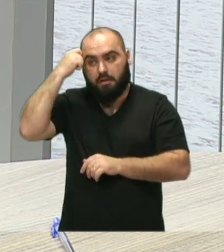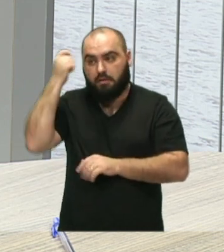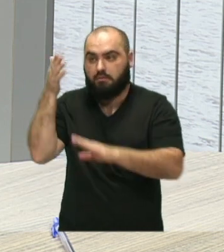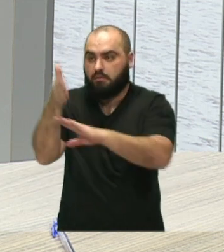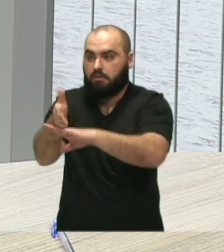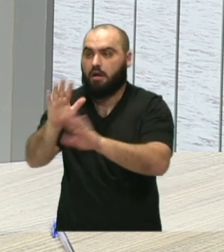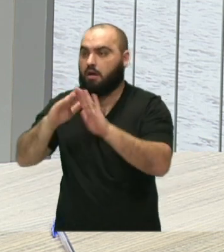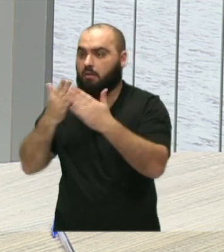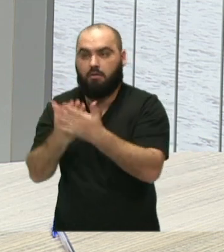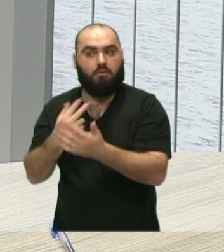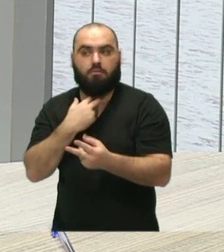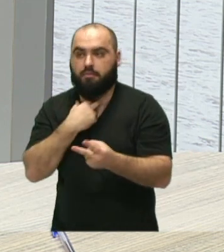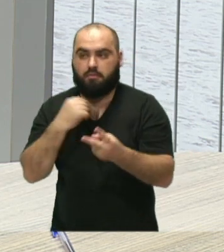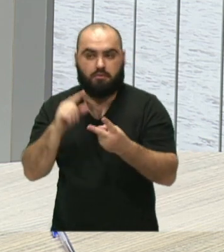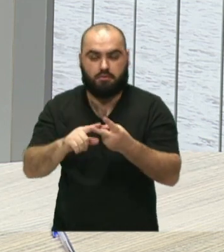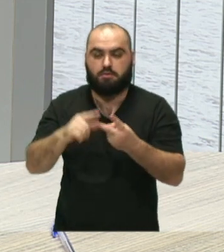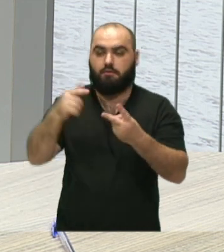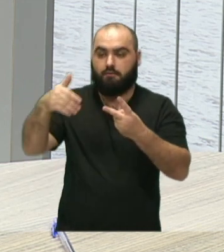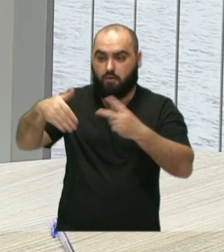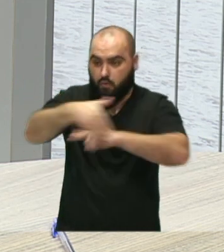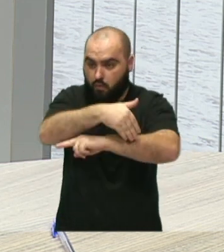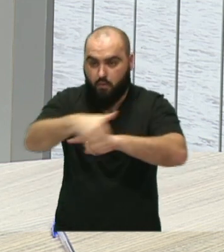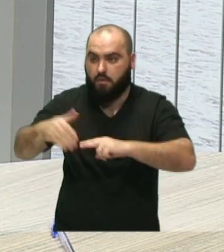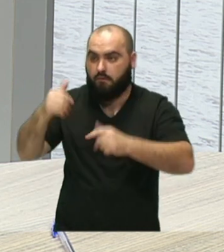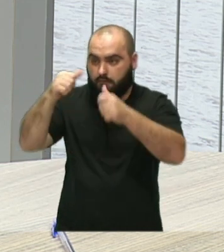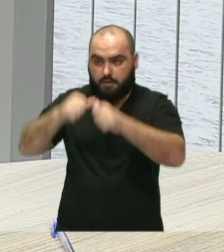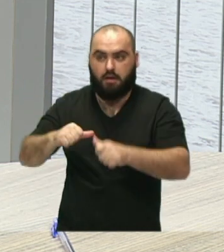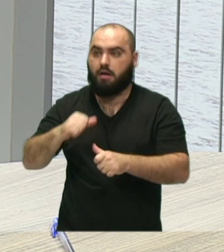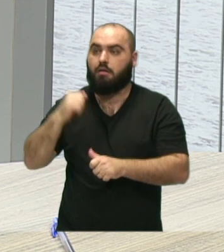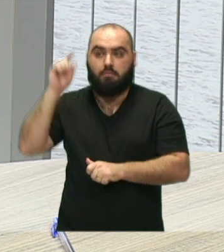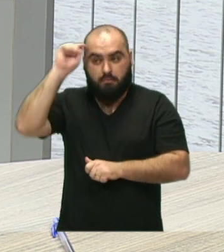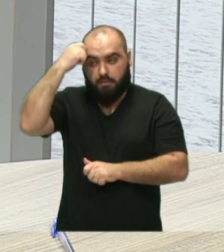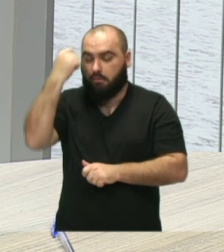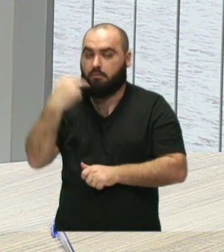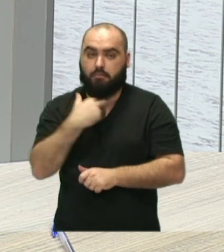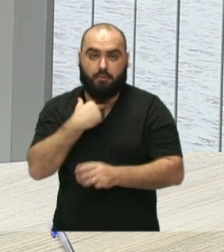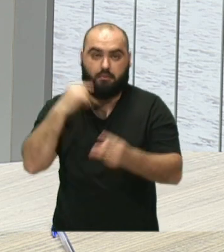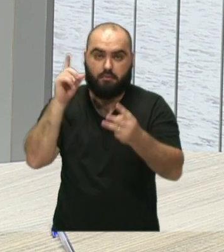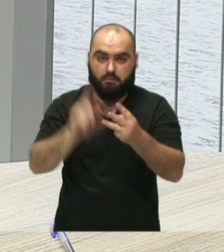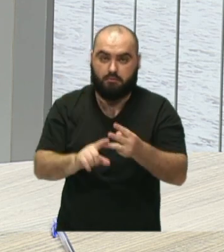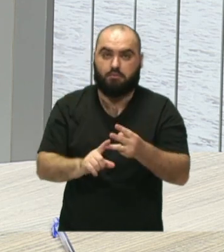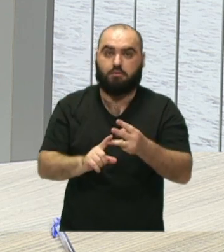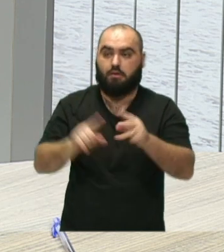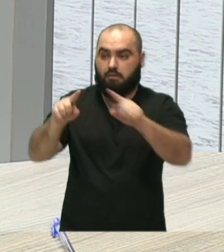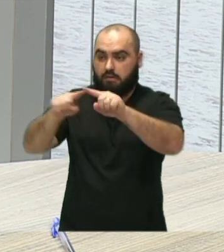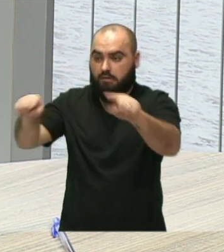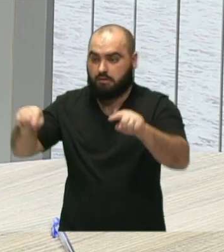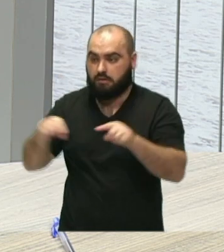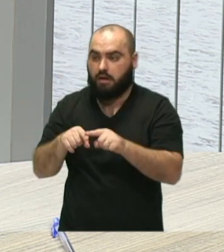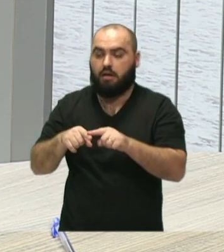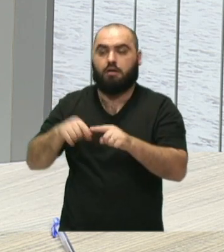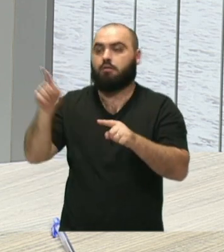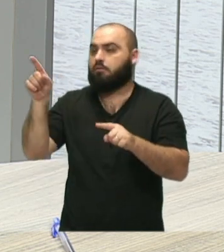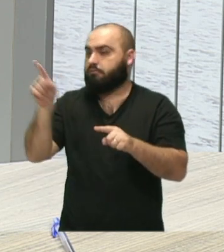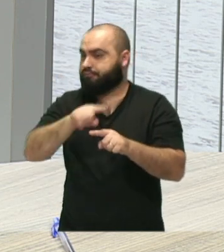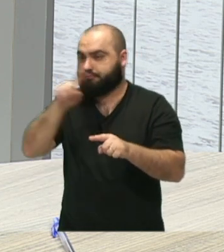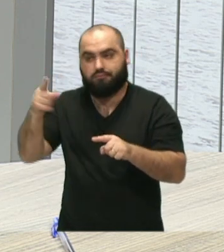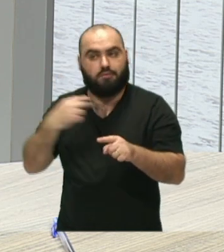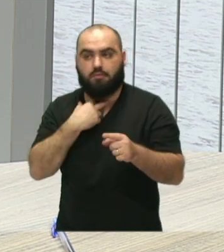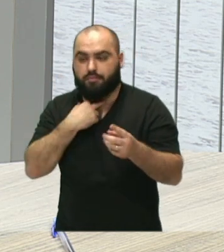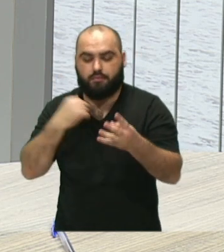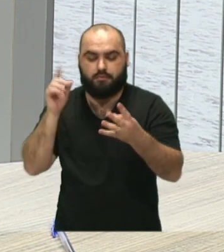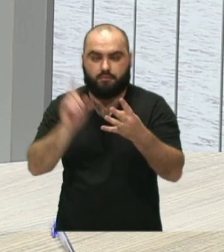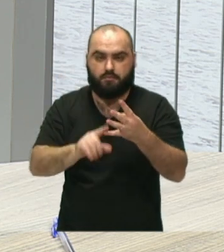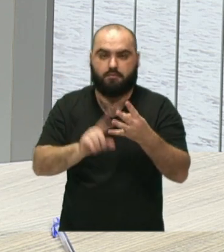que proíbe a permanência nas ruas, uma que proíbe a detenção de terras e uma que proíbe